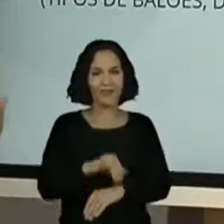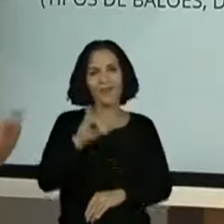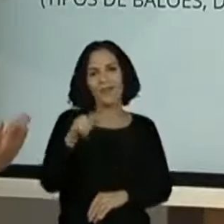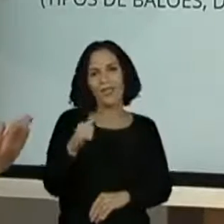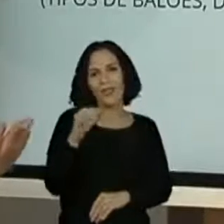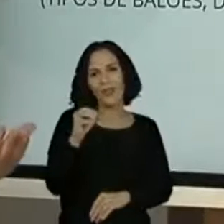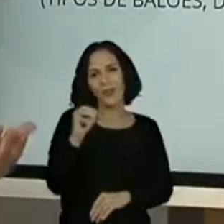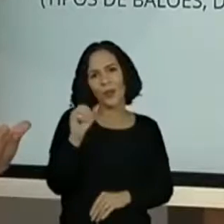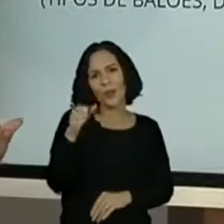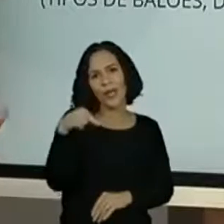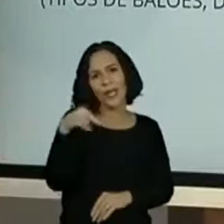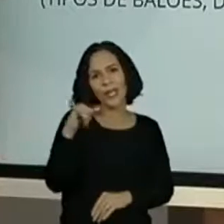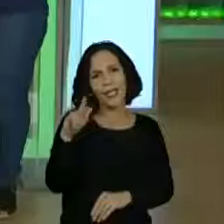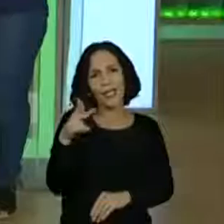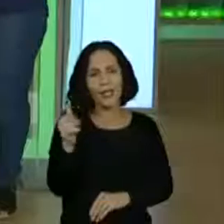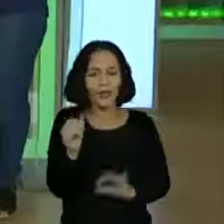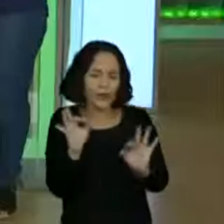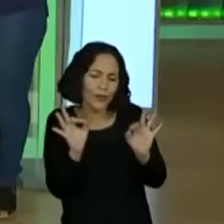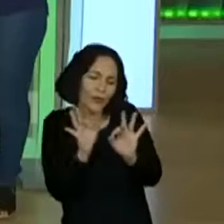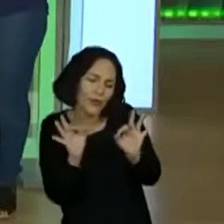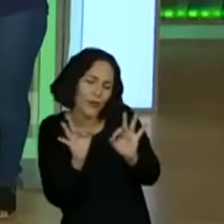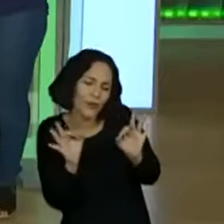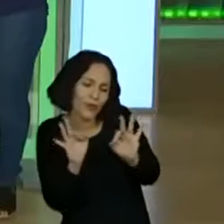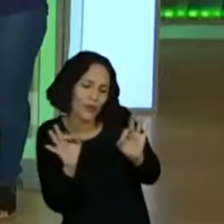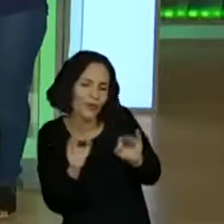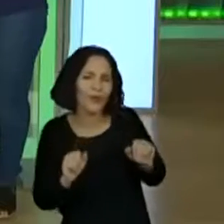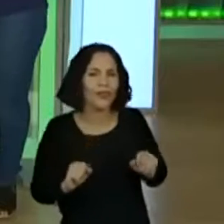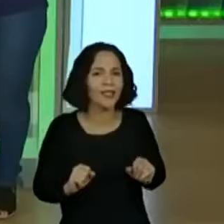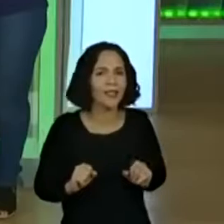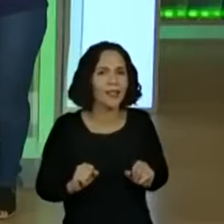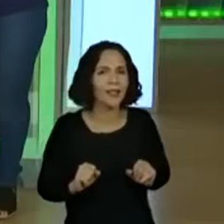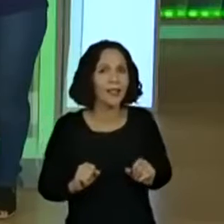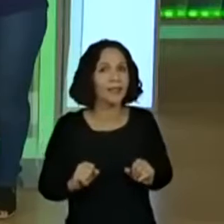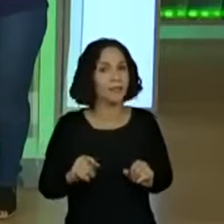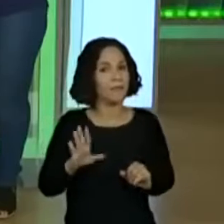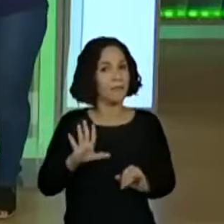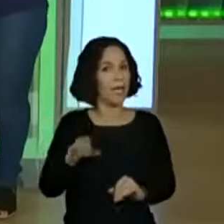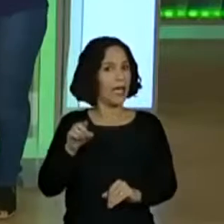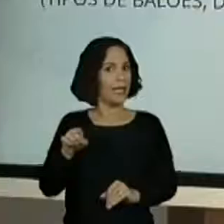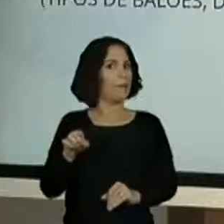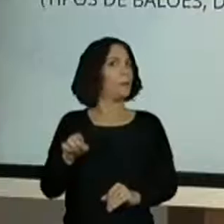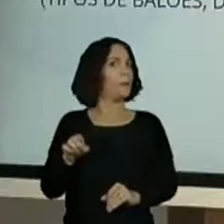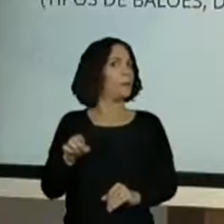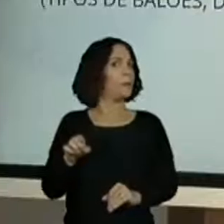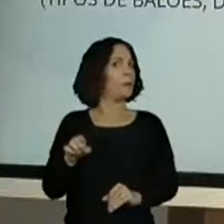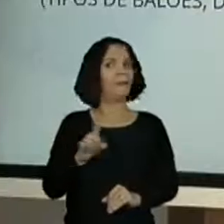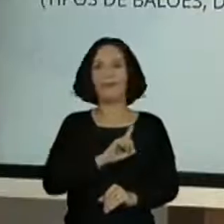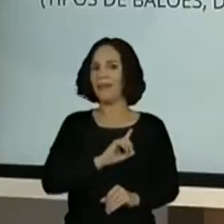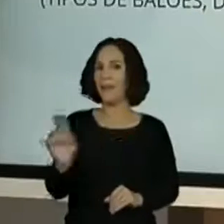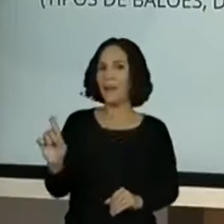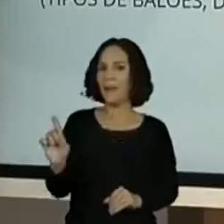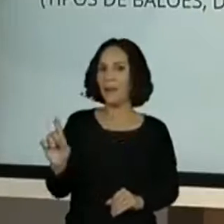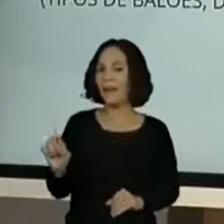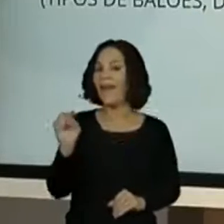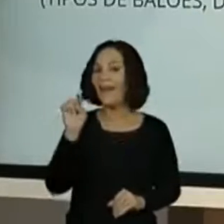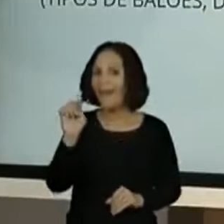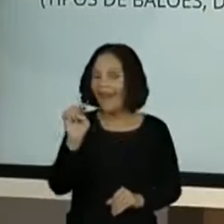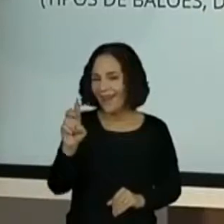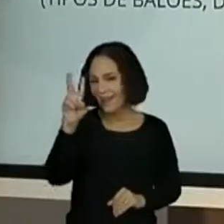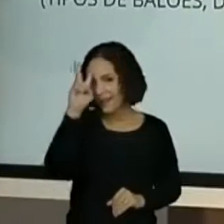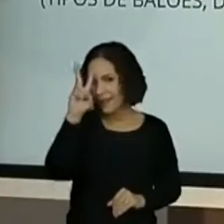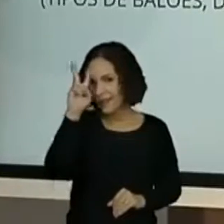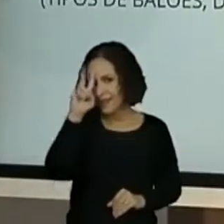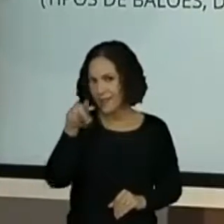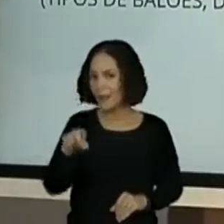tão delicado, né? É! Neste caso... Só que não! Essa Joaninha